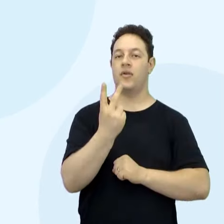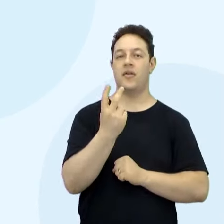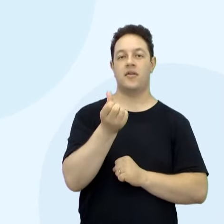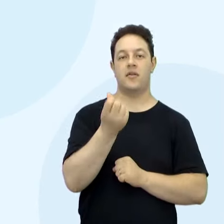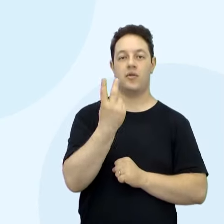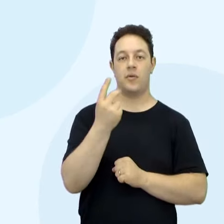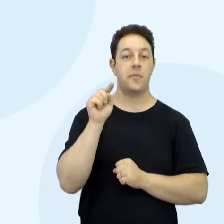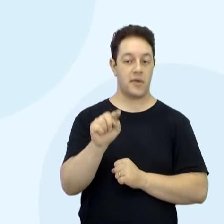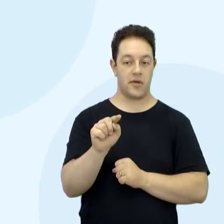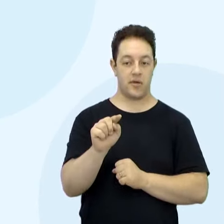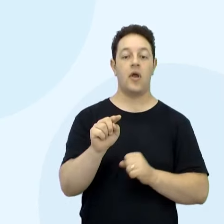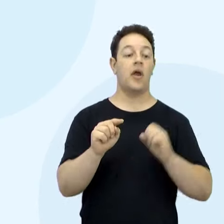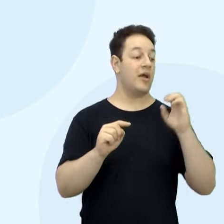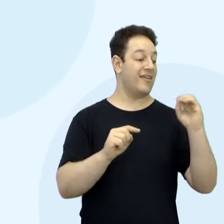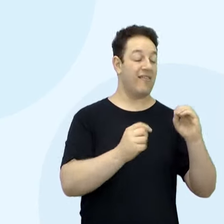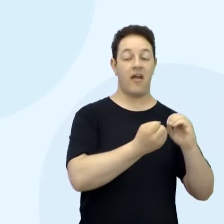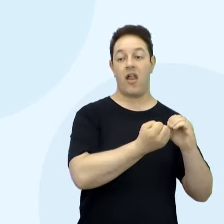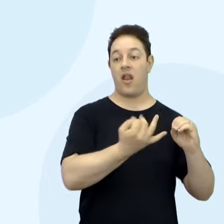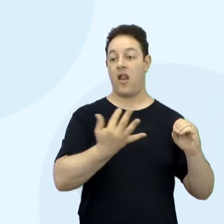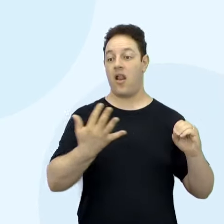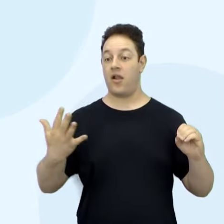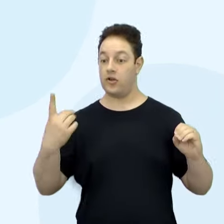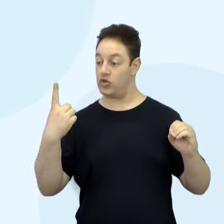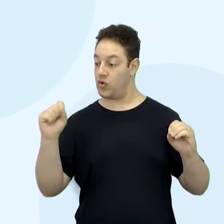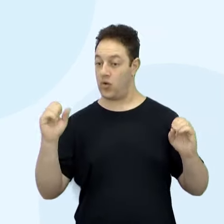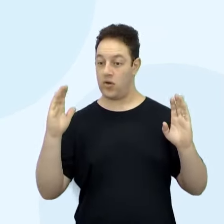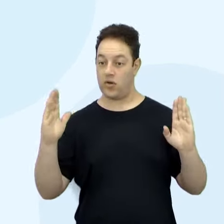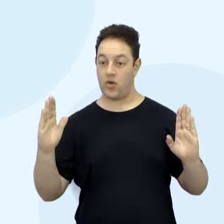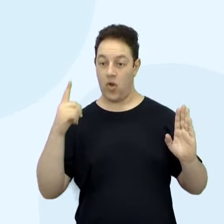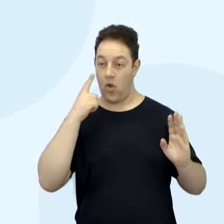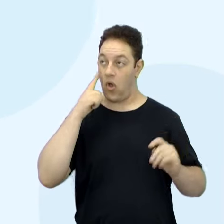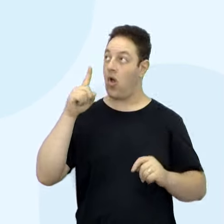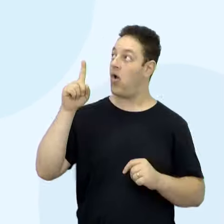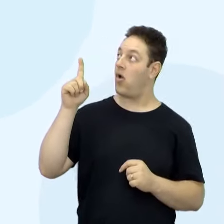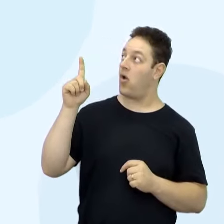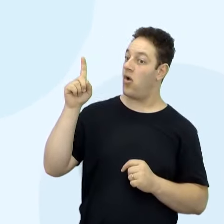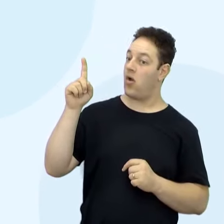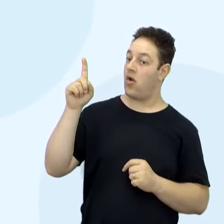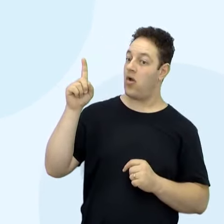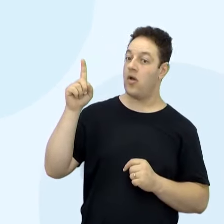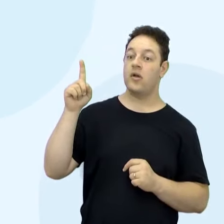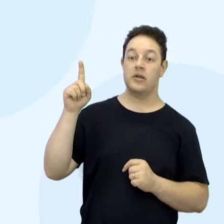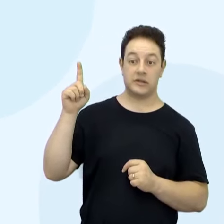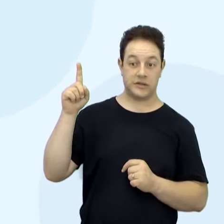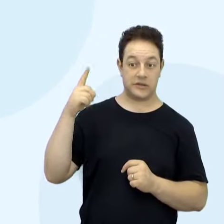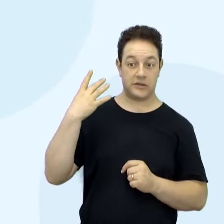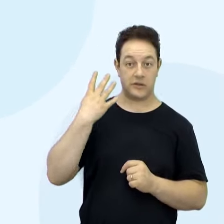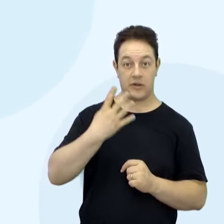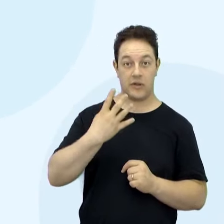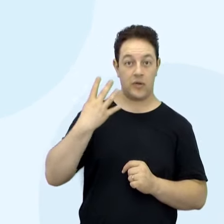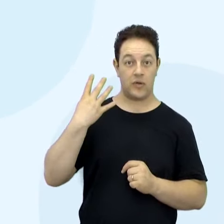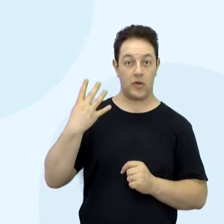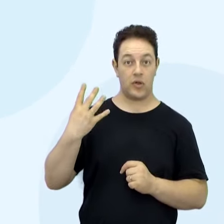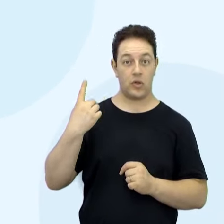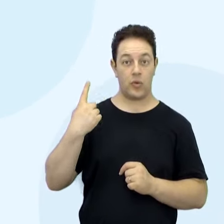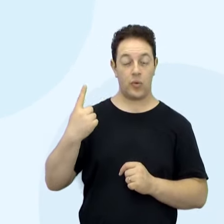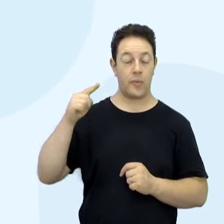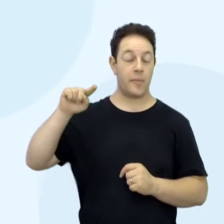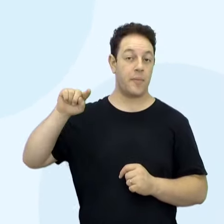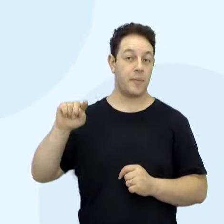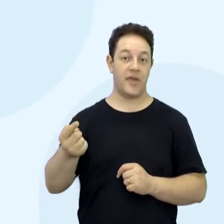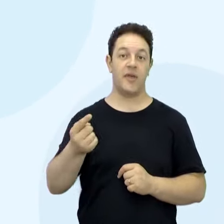R$ 262.000. E do zero aos 18 anos, olha quantos mil a pessoa gastou,